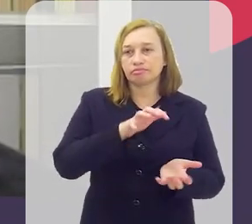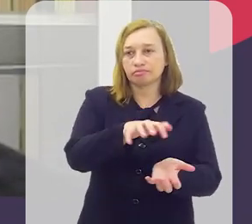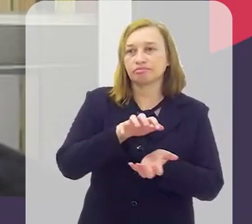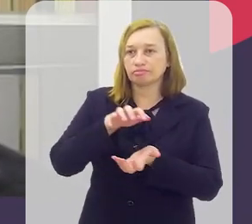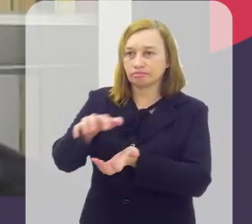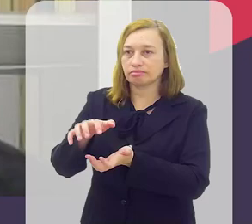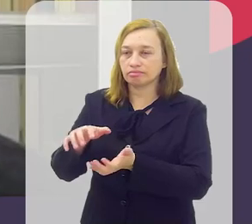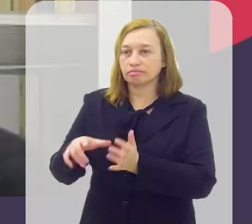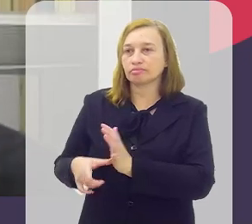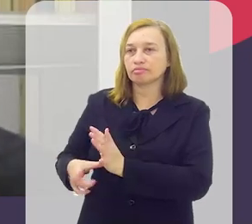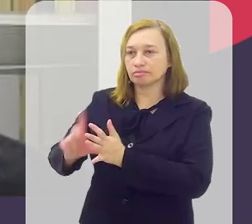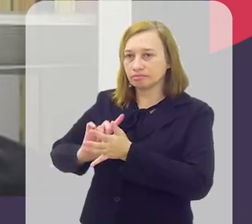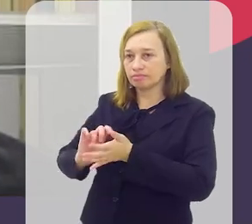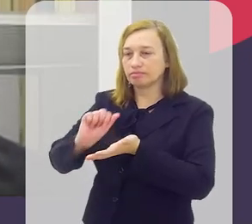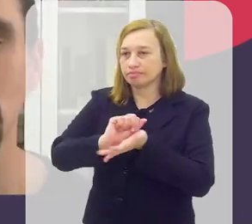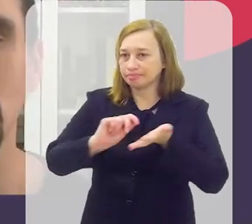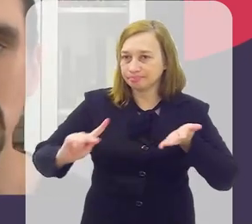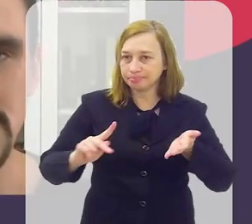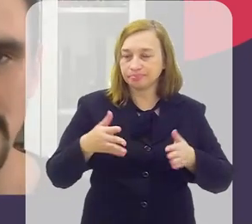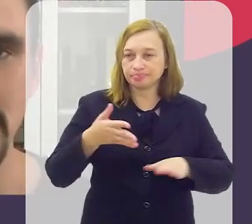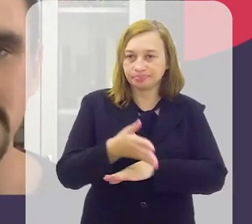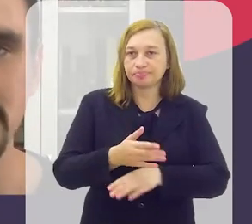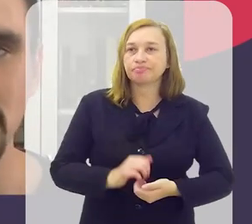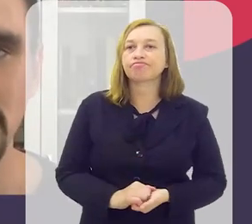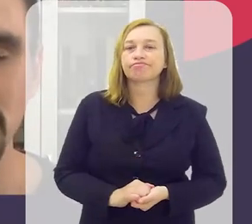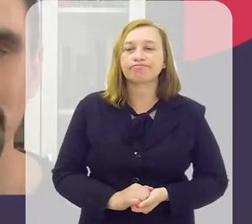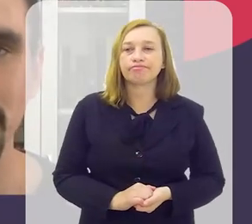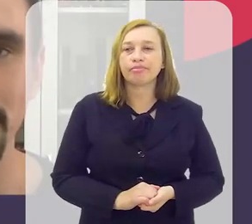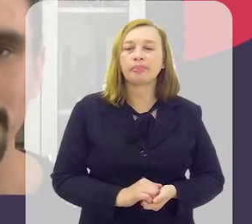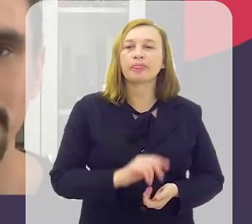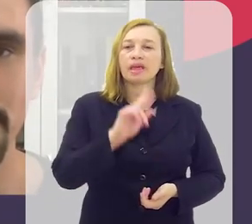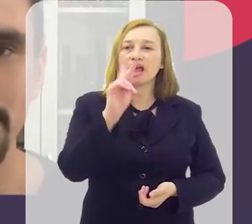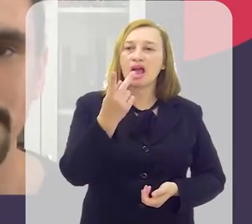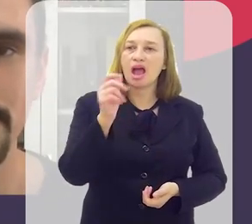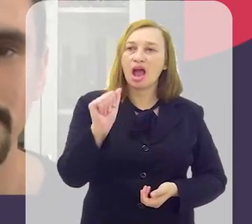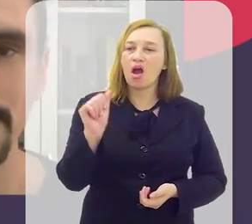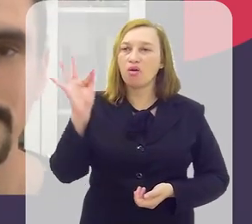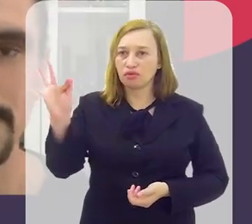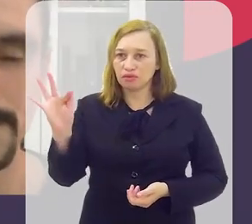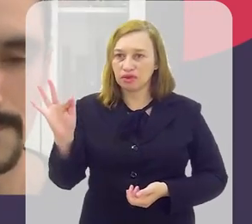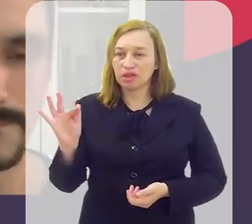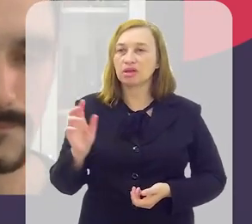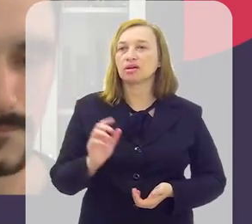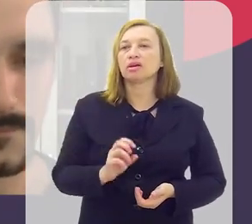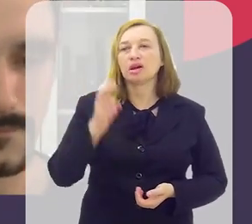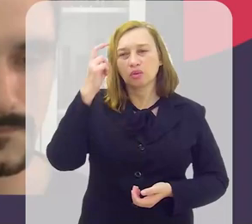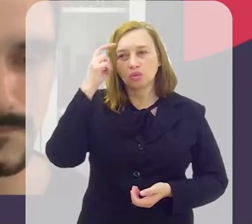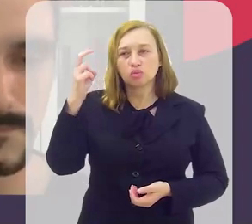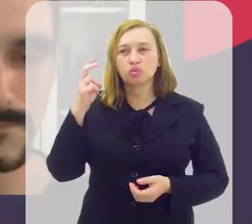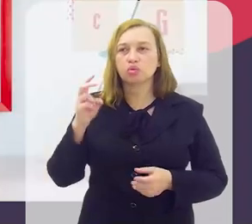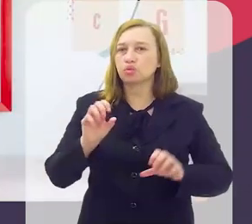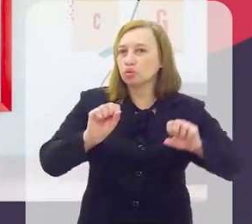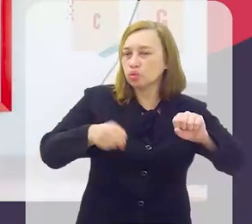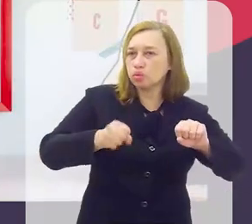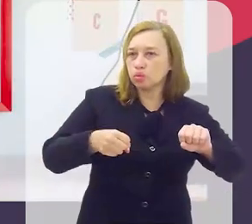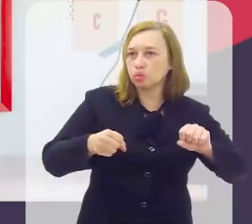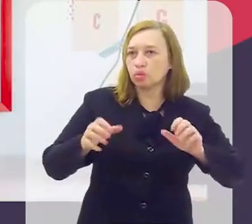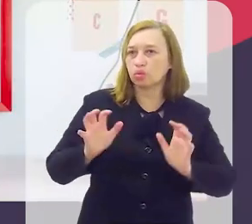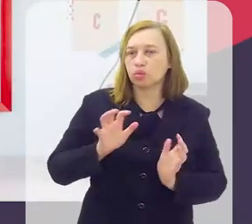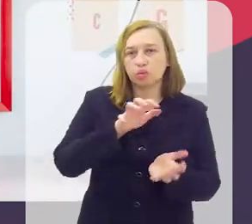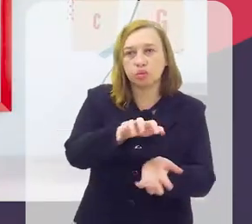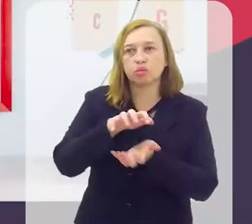entre os entregadores no momento anterior dos aplicativos. Ralf, é isso, é uma cultura dos motoboys,